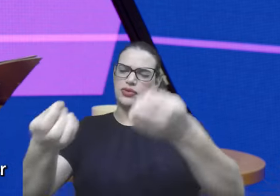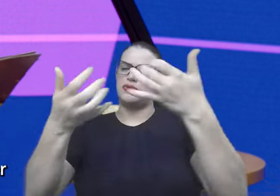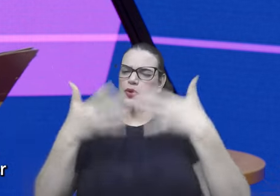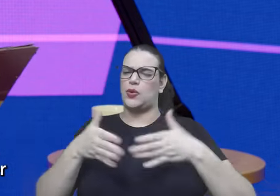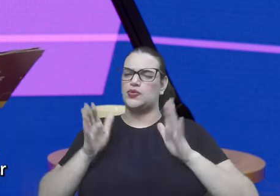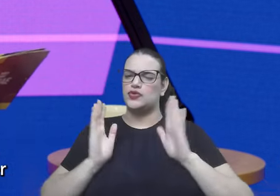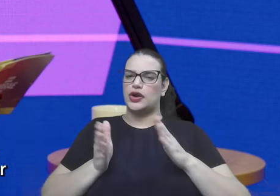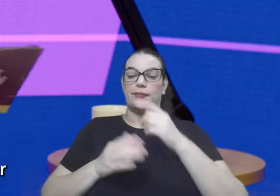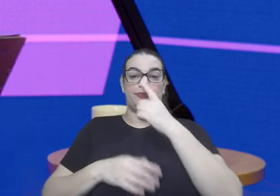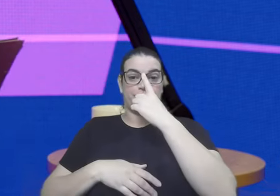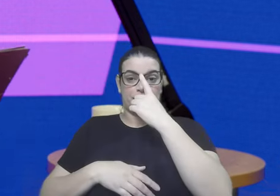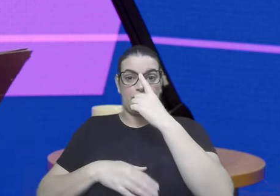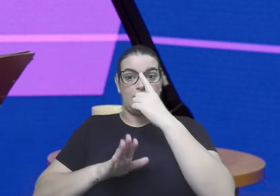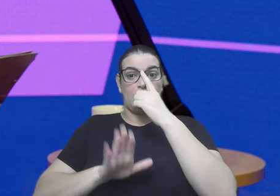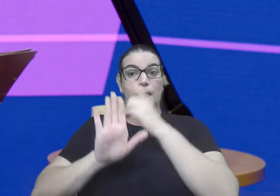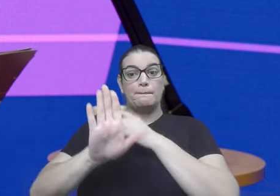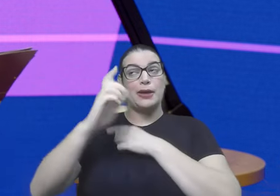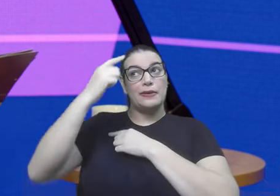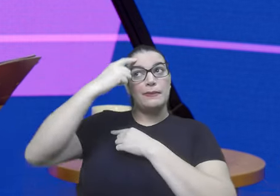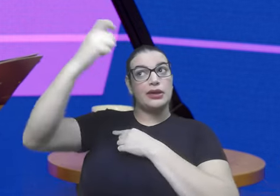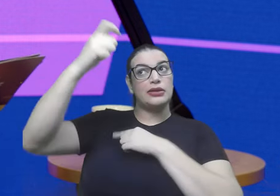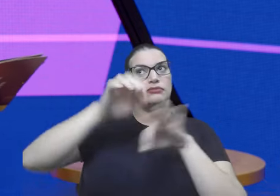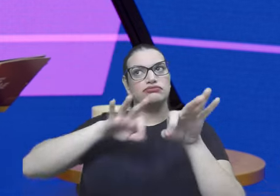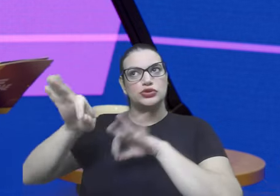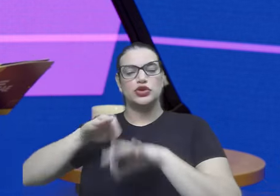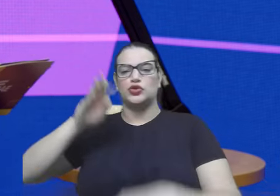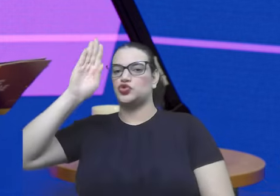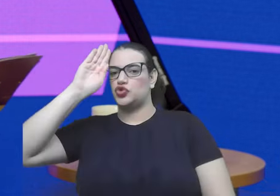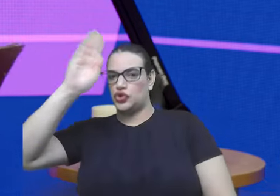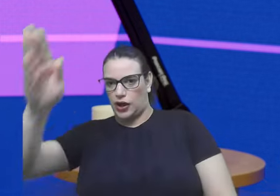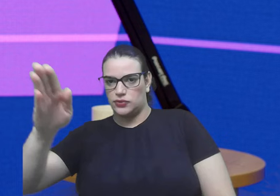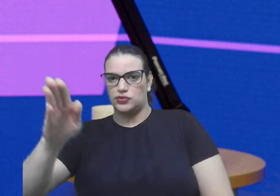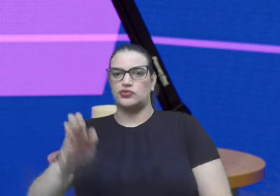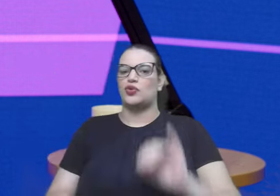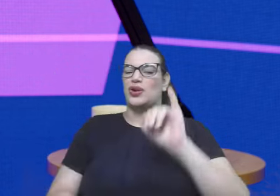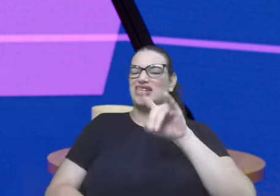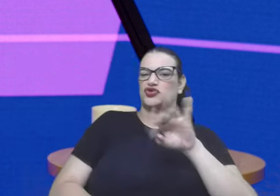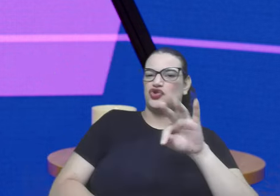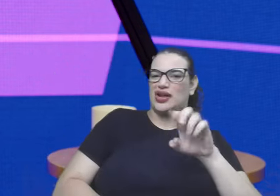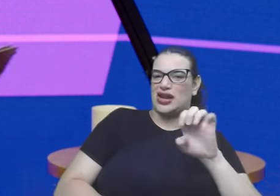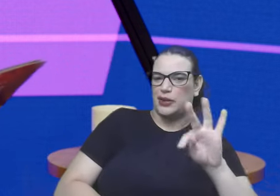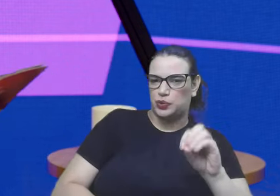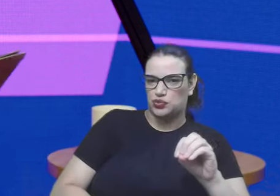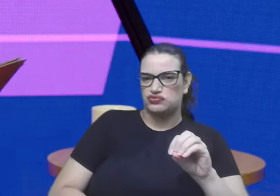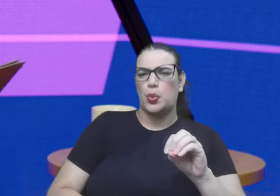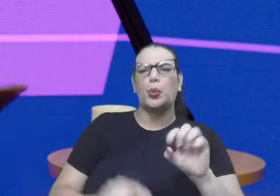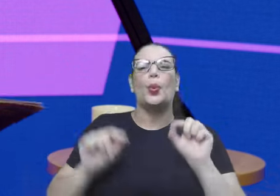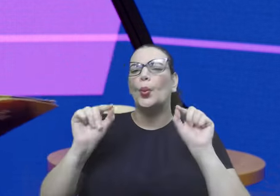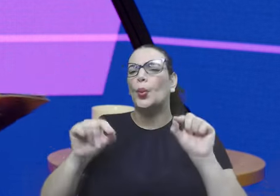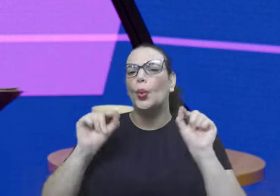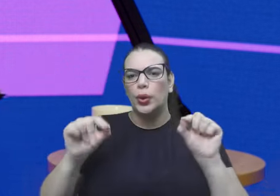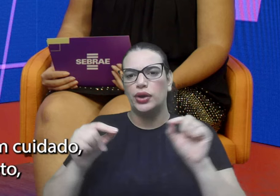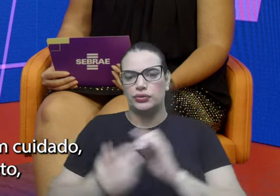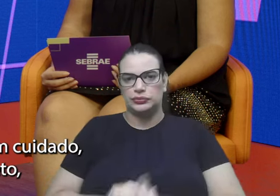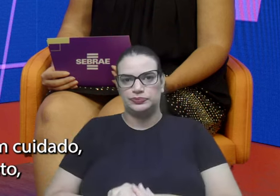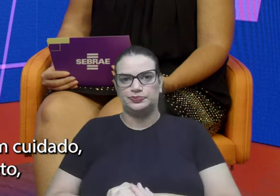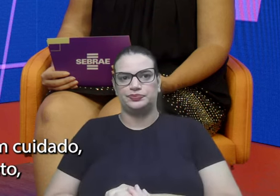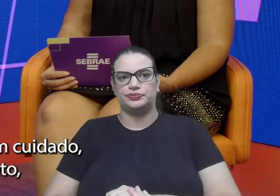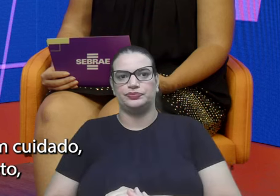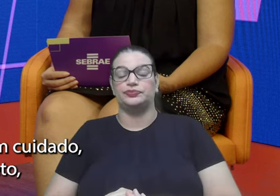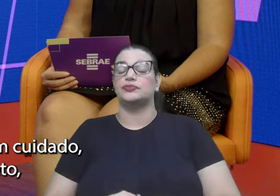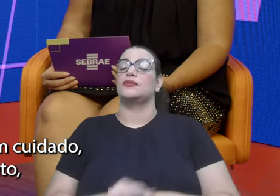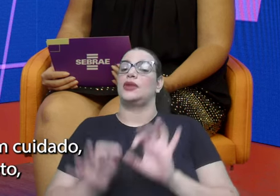falaram mas só pra gente poder organizar as ideias os diretos e os indiretos quais são eles assim